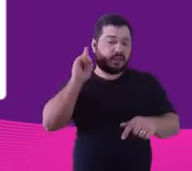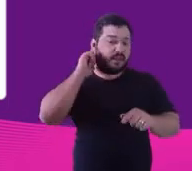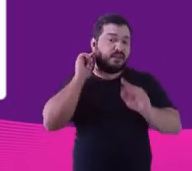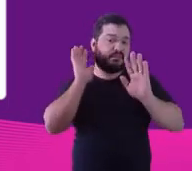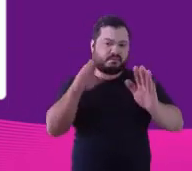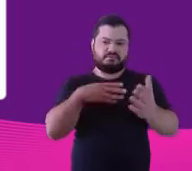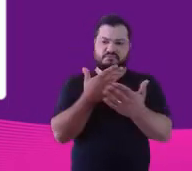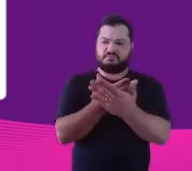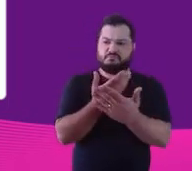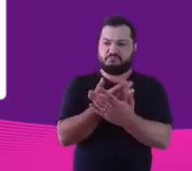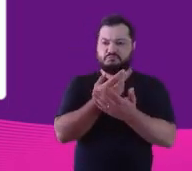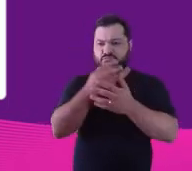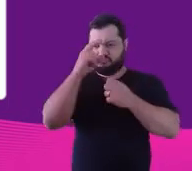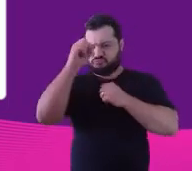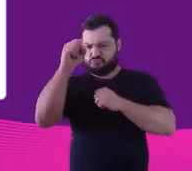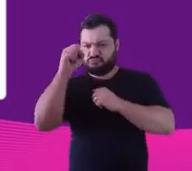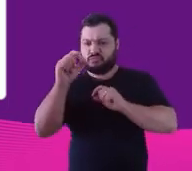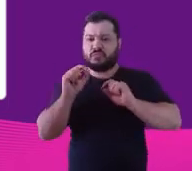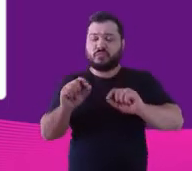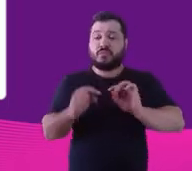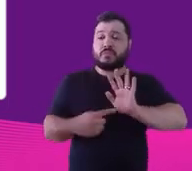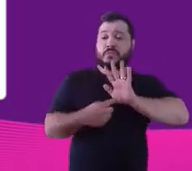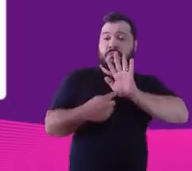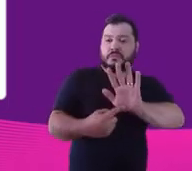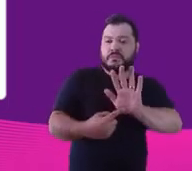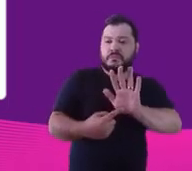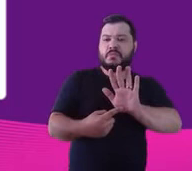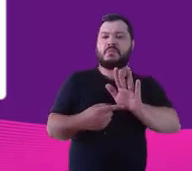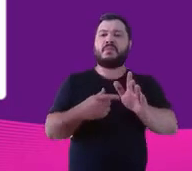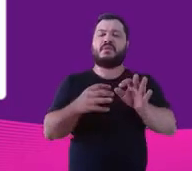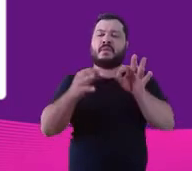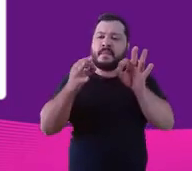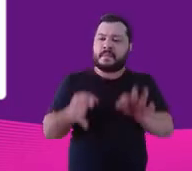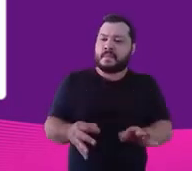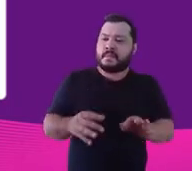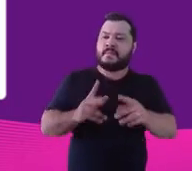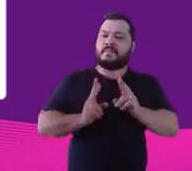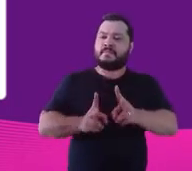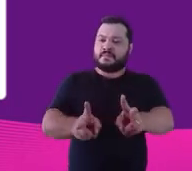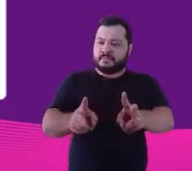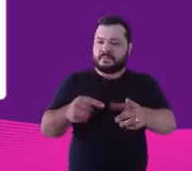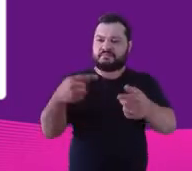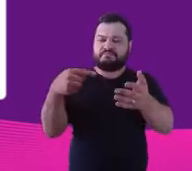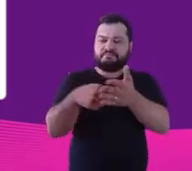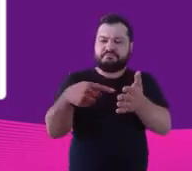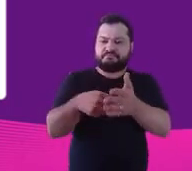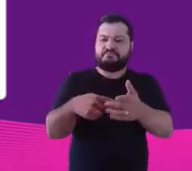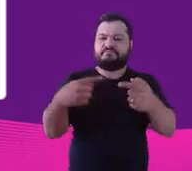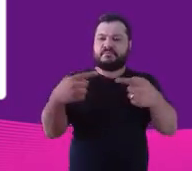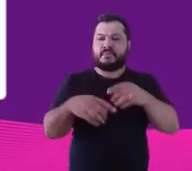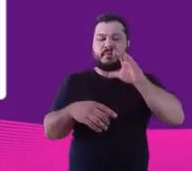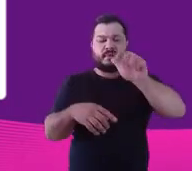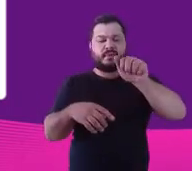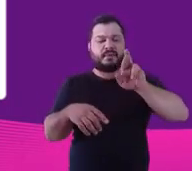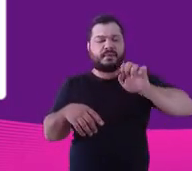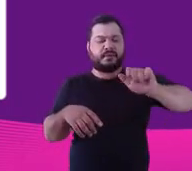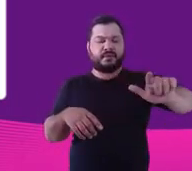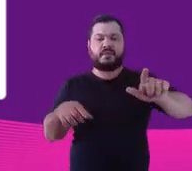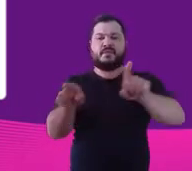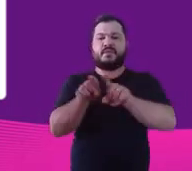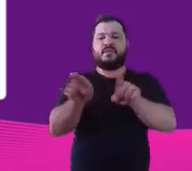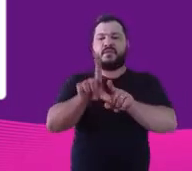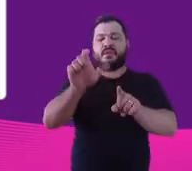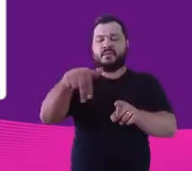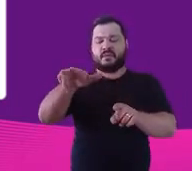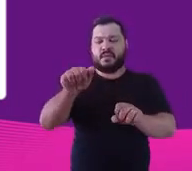tem um estudo forte né no outro tá mostrando e realmente aí a manutenção para combinação carfilzomib lenalidomida